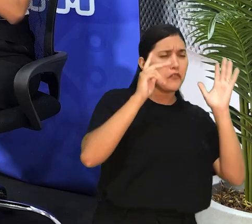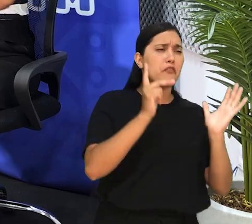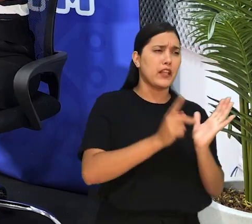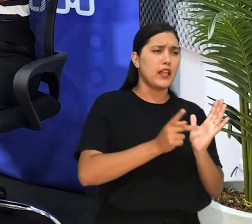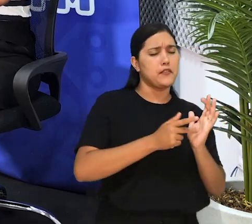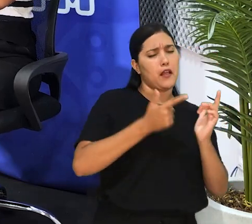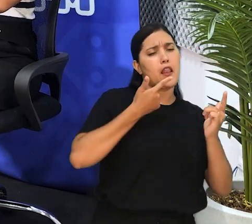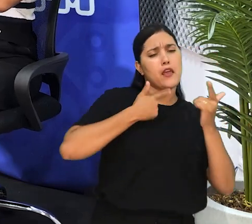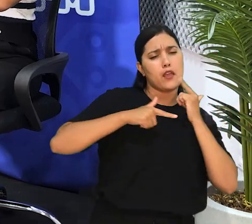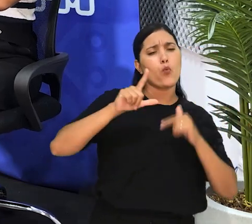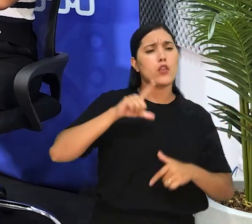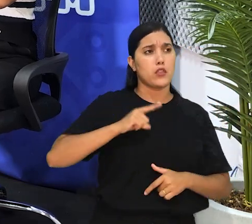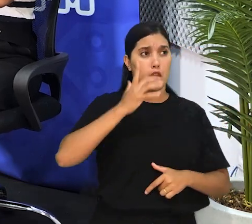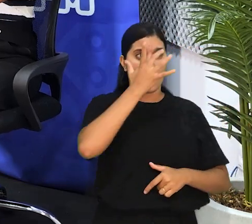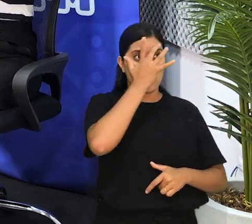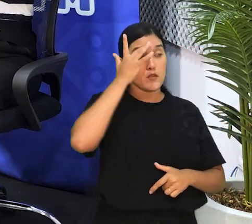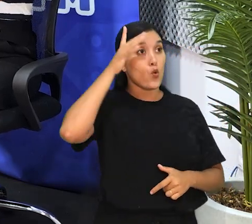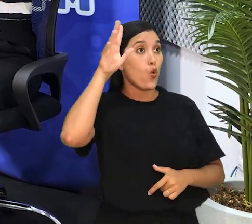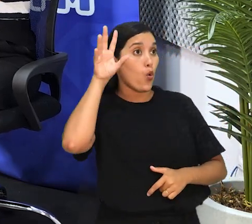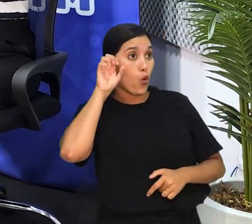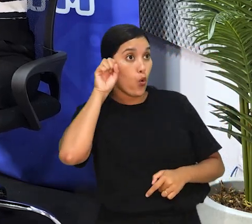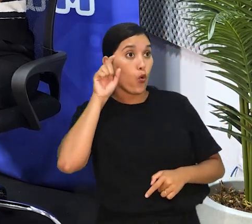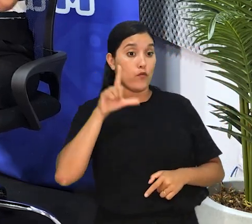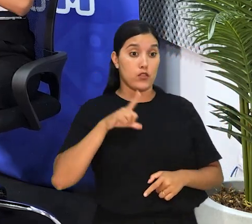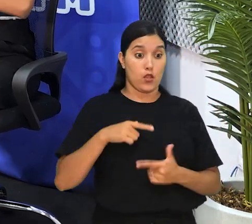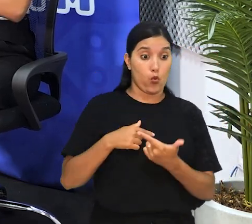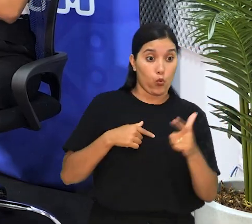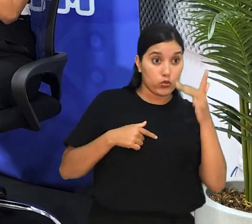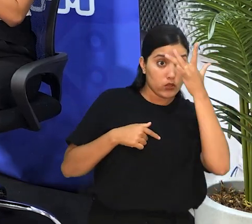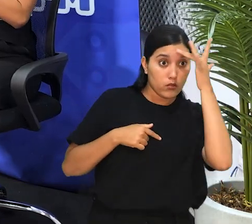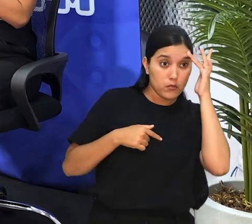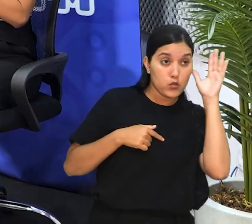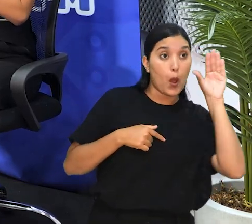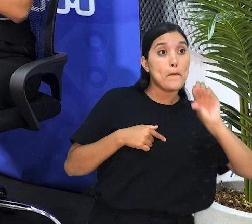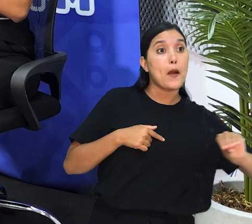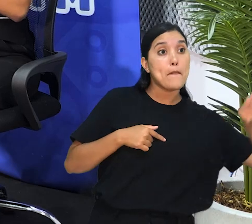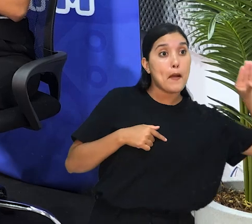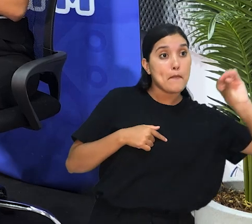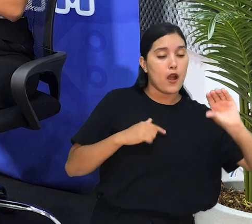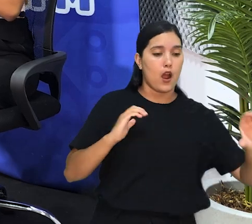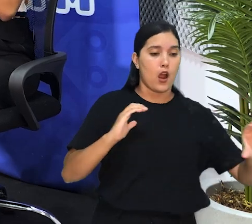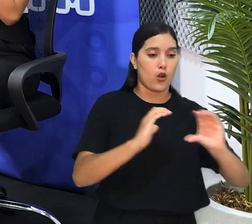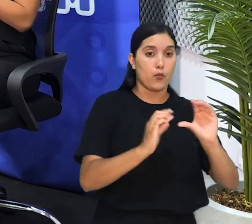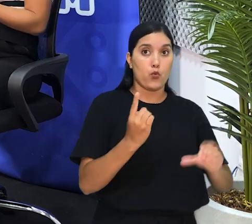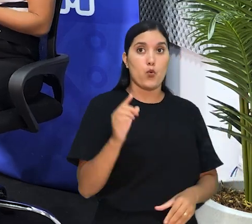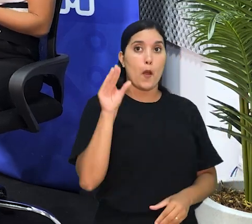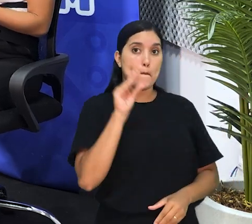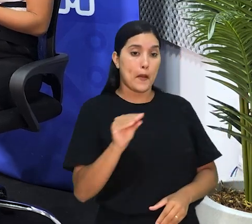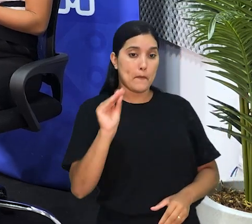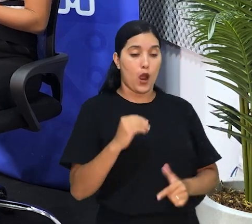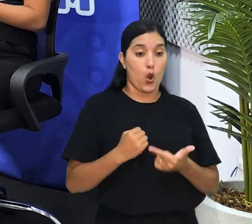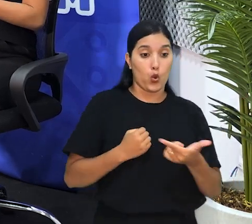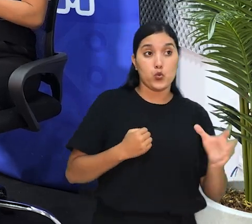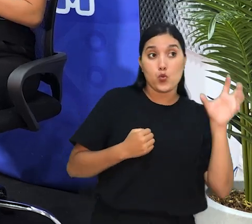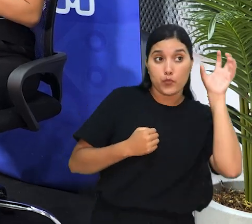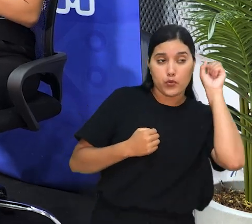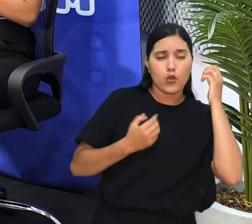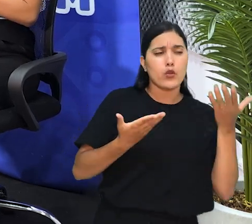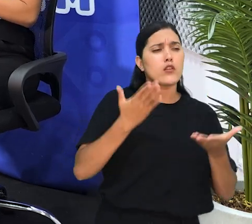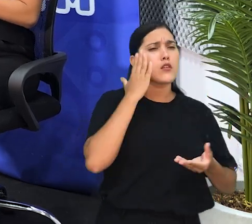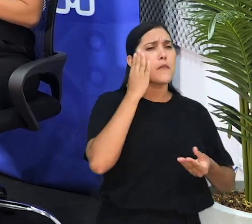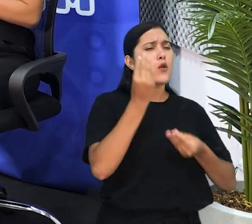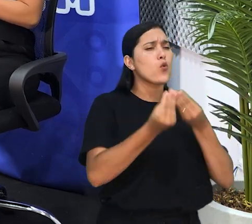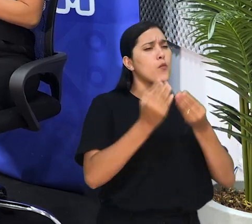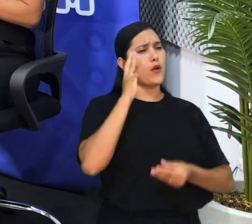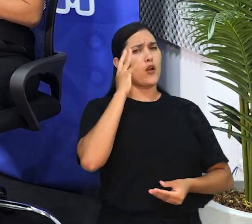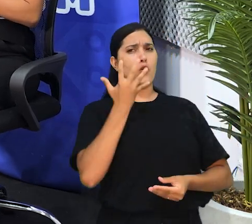ela tem o ouvinte, né, e tem o que está falando. A comunicação acontece quando um fala e o outro escuta. Sim. Eu queria que você